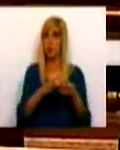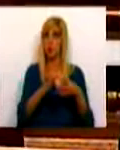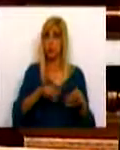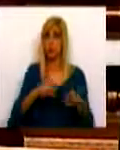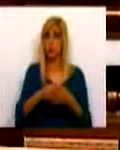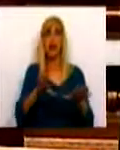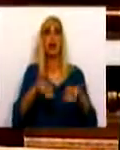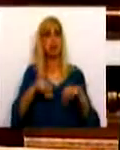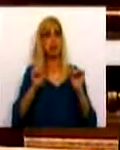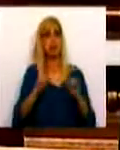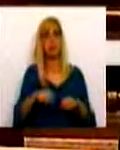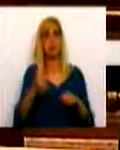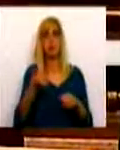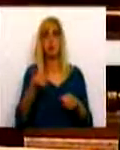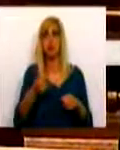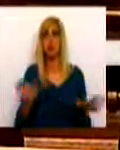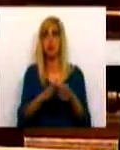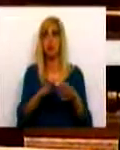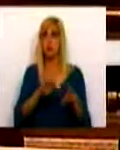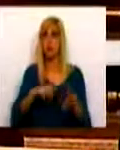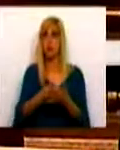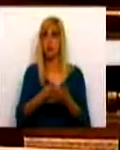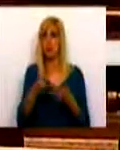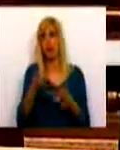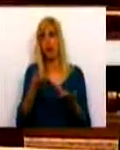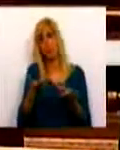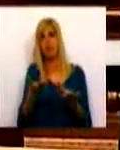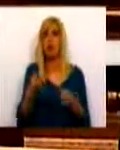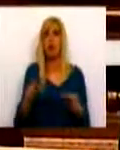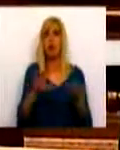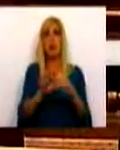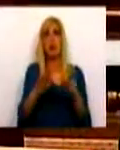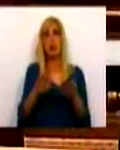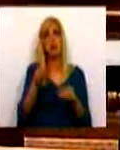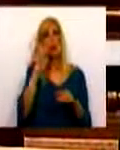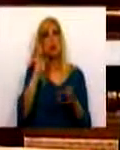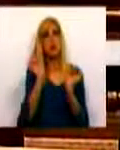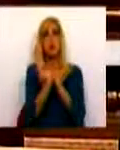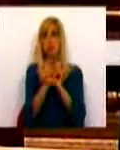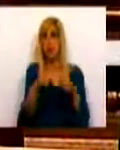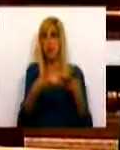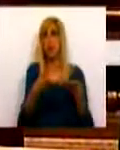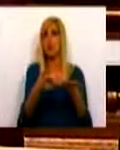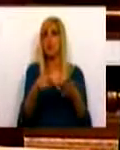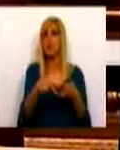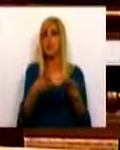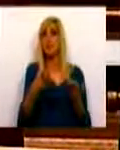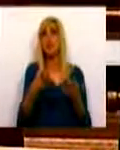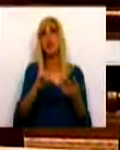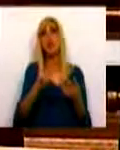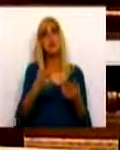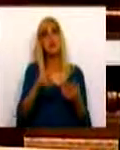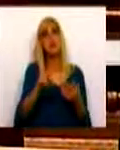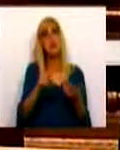foi aceite. Há um segundo grupo de propostas que é mais residual e que tem mais a ver com questões de segurança social, que a SEPAS levou